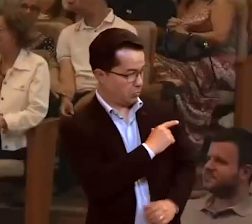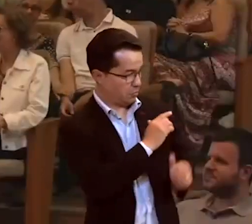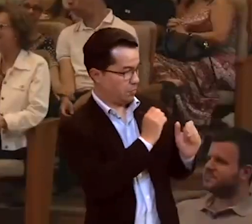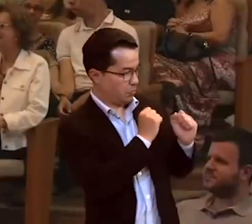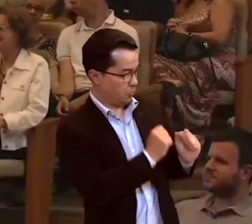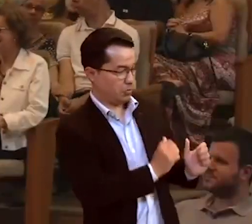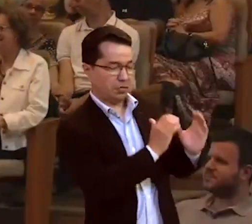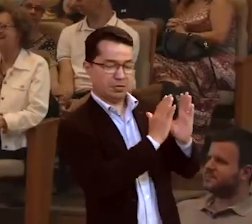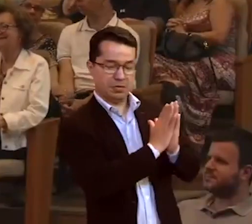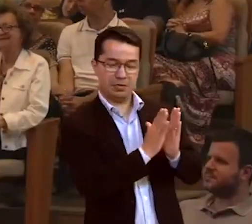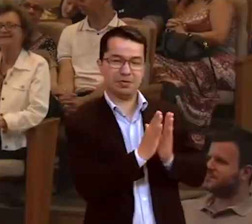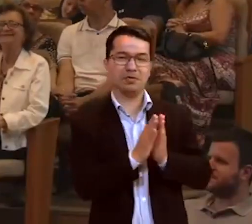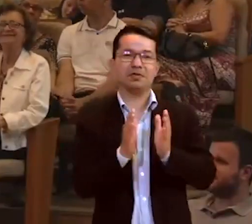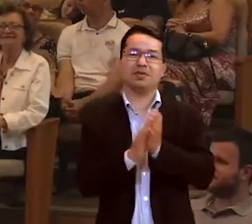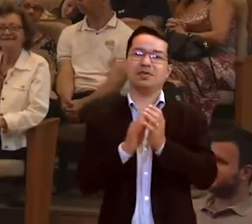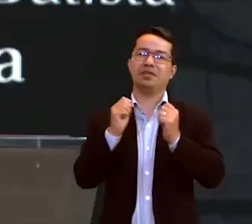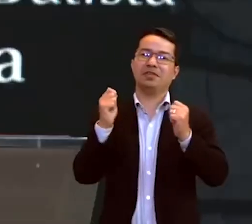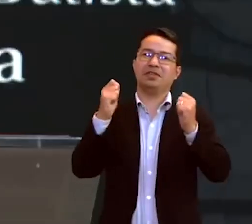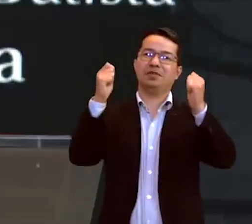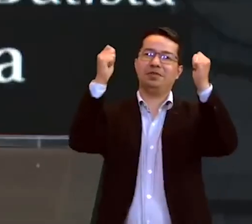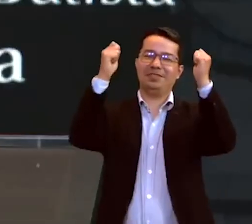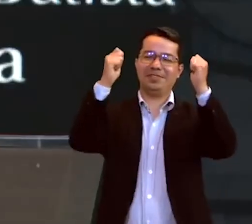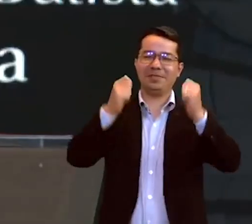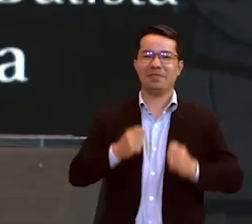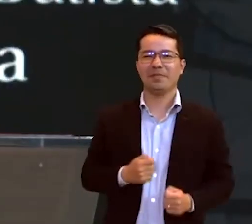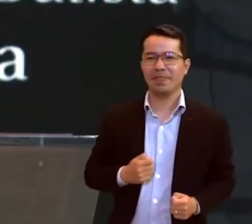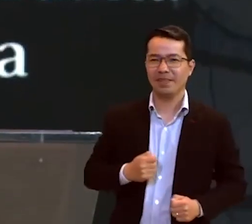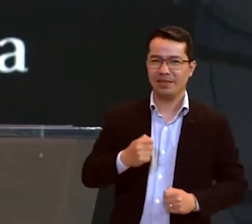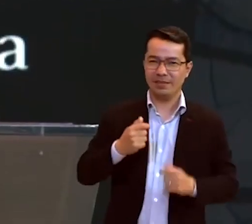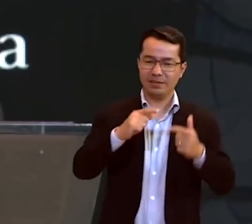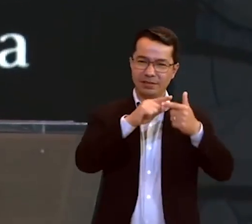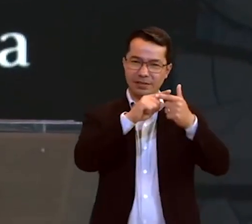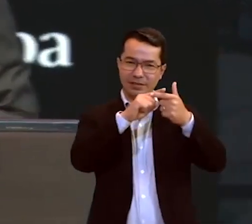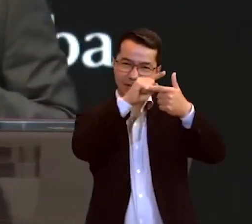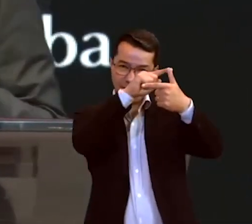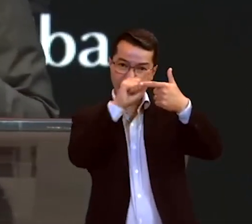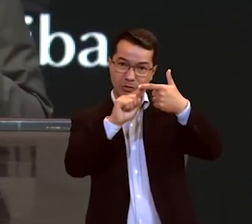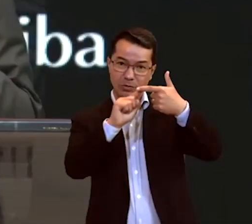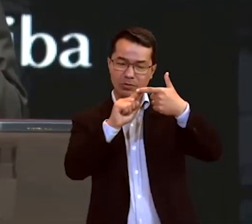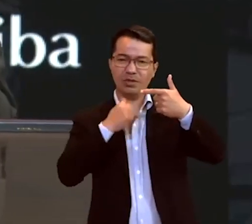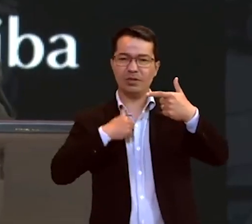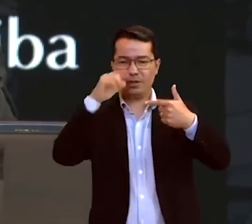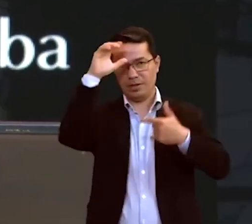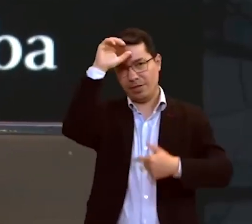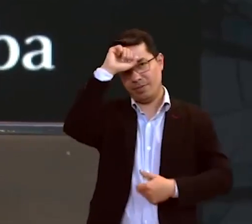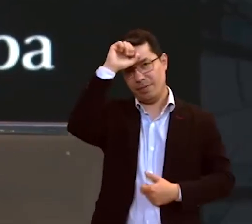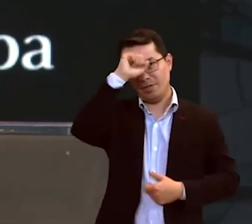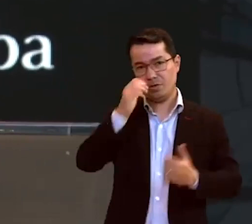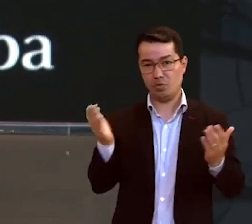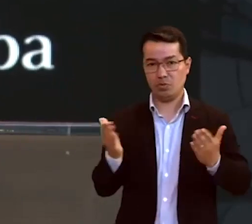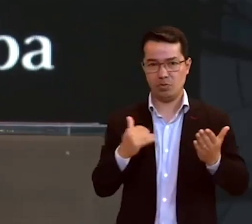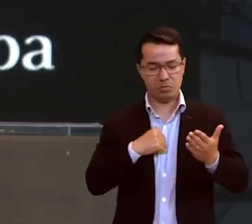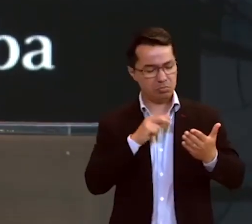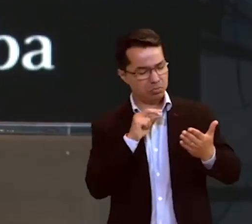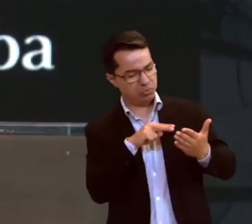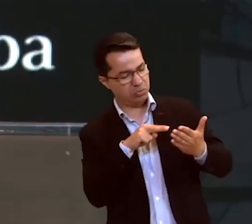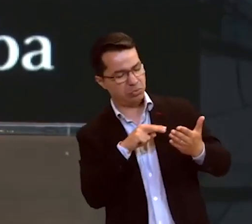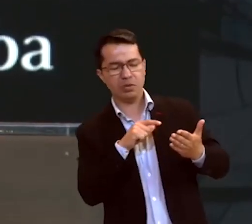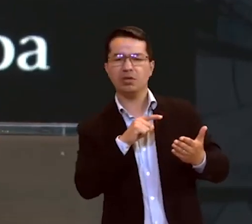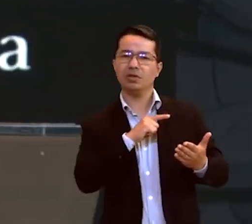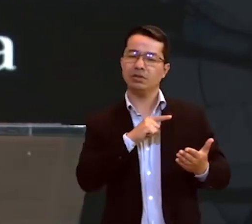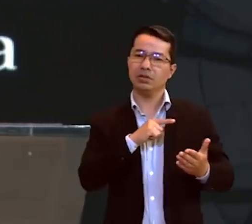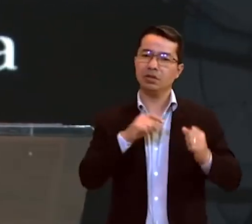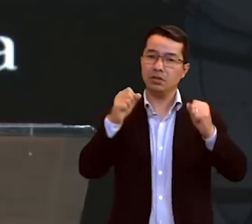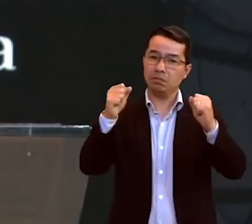Aleluia. Segunda lição que eu aprendo com esse texto é que há poder na oração que cura.